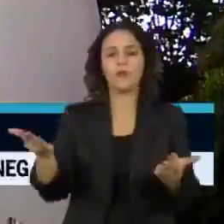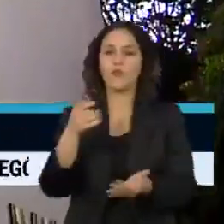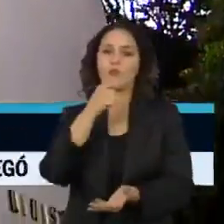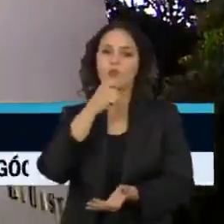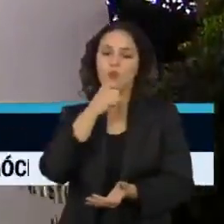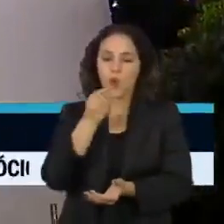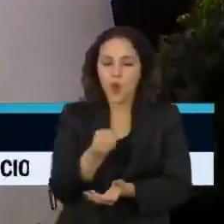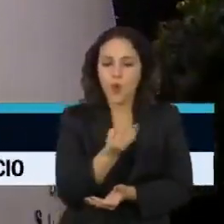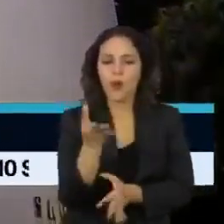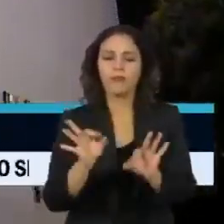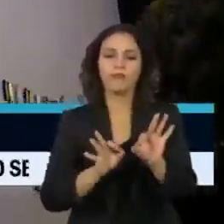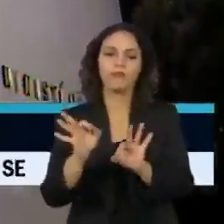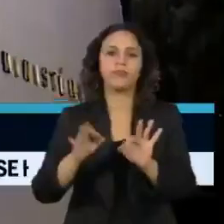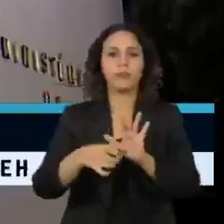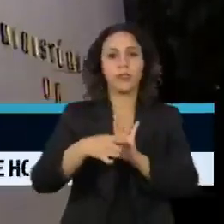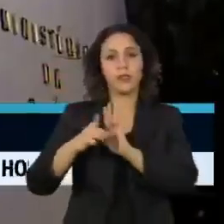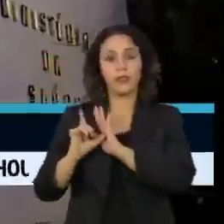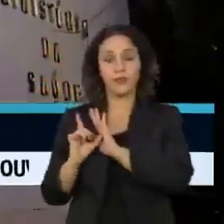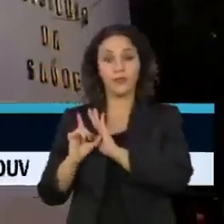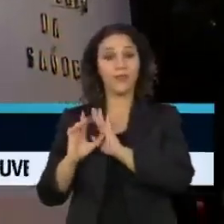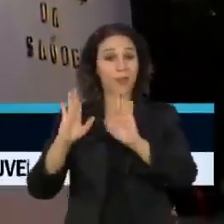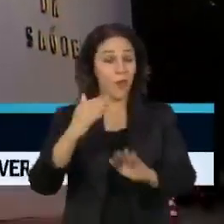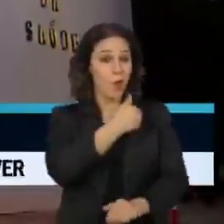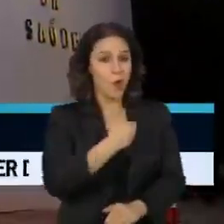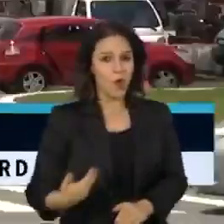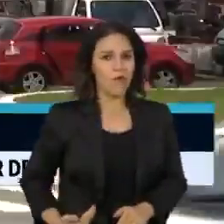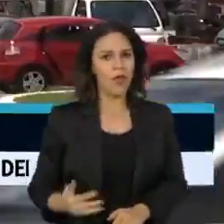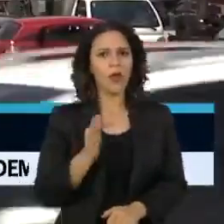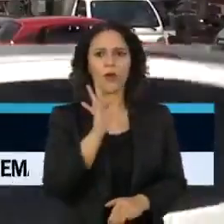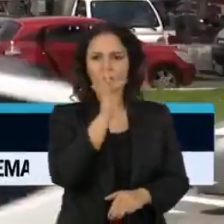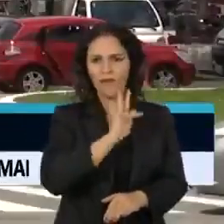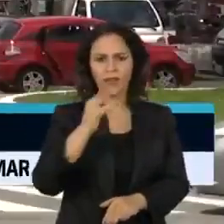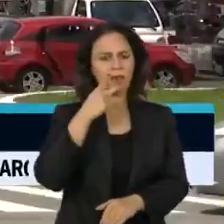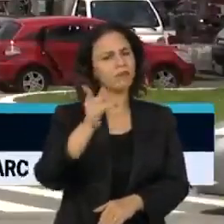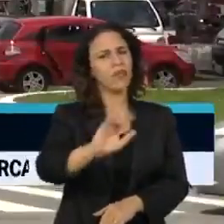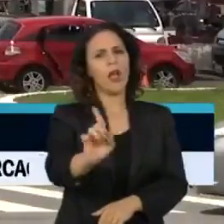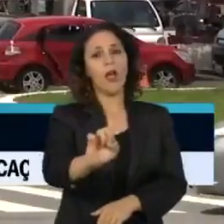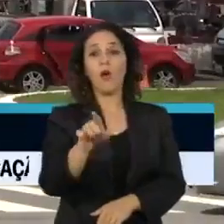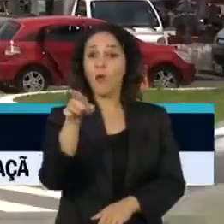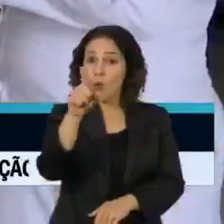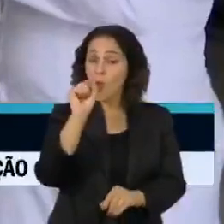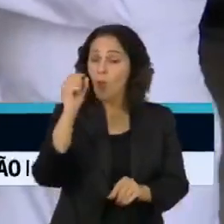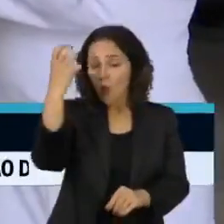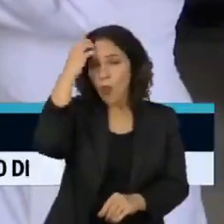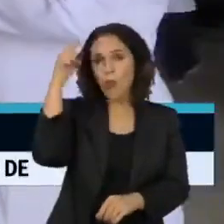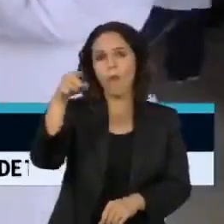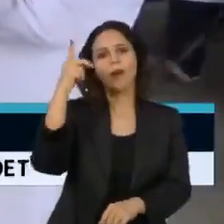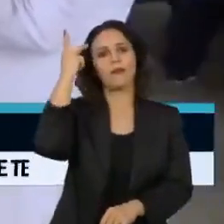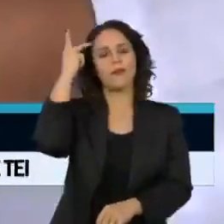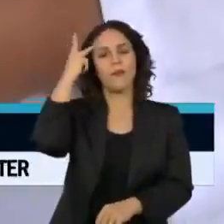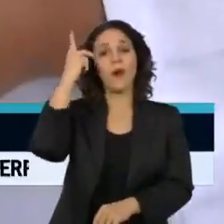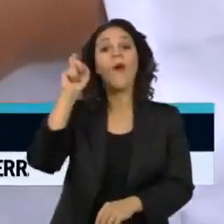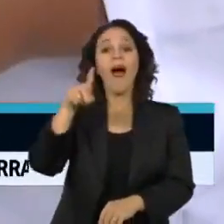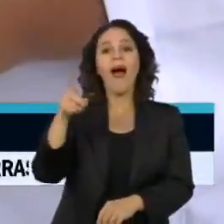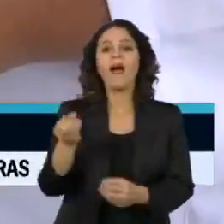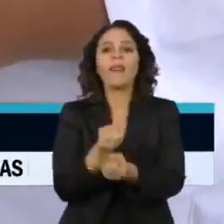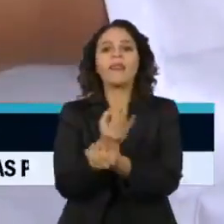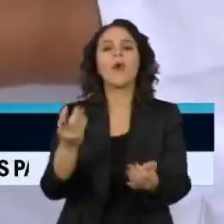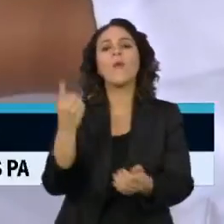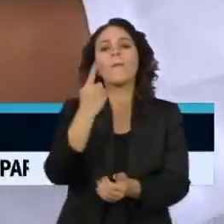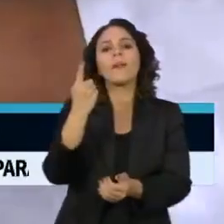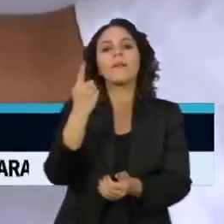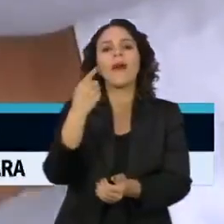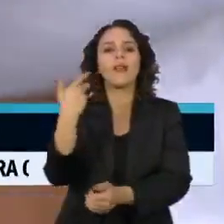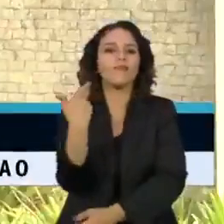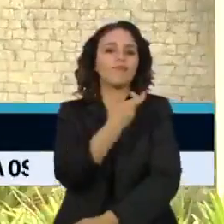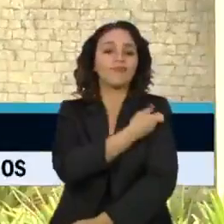entregou a quantidade planejada o governo federal rebateu dizendo que São Paulo utilizou com uma primeira dose das vacinas destinadas a